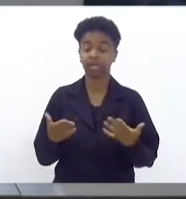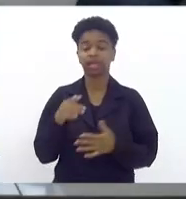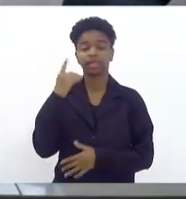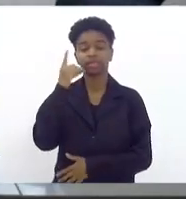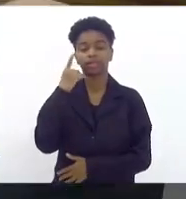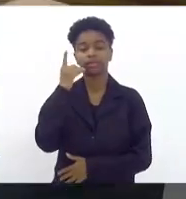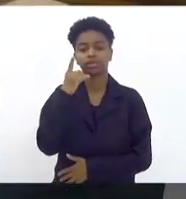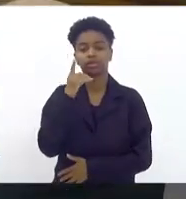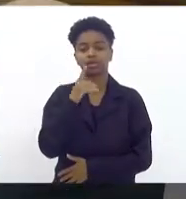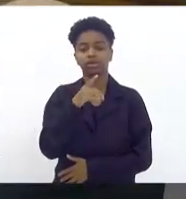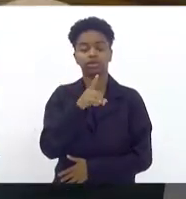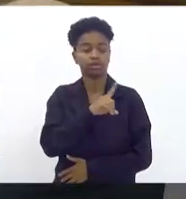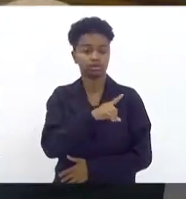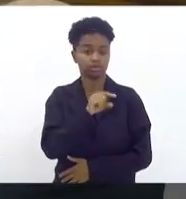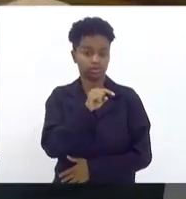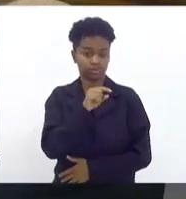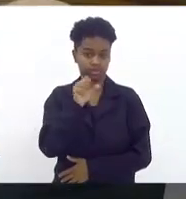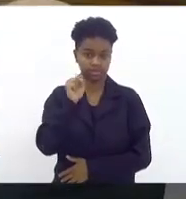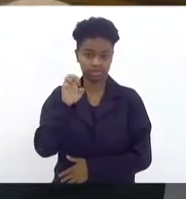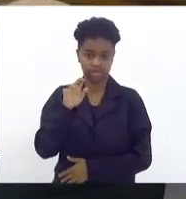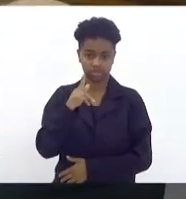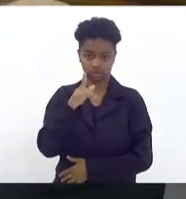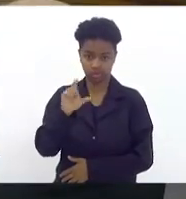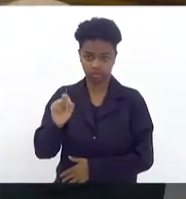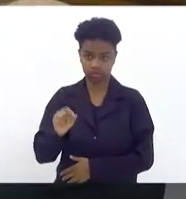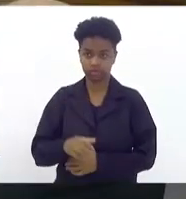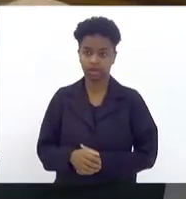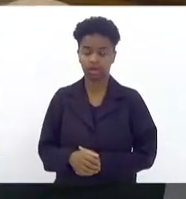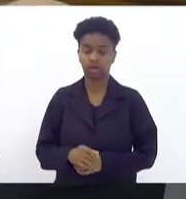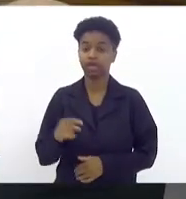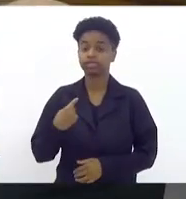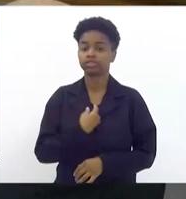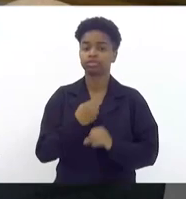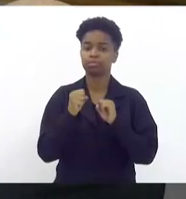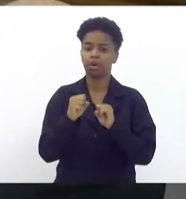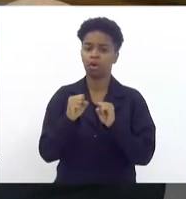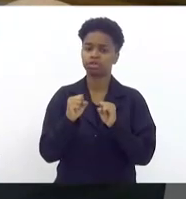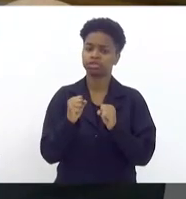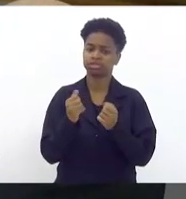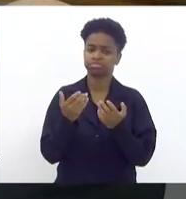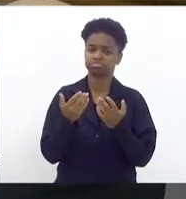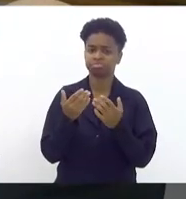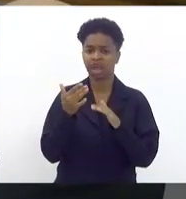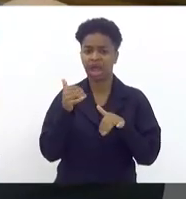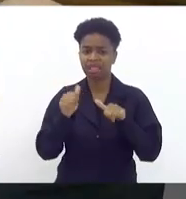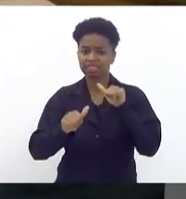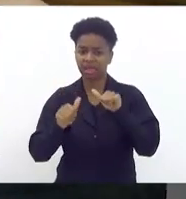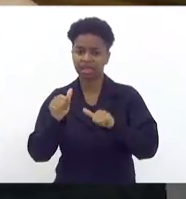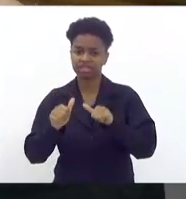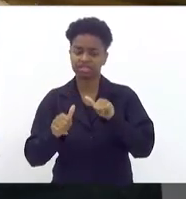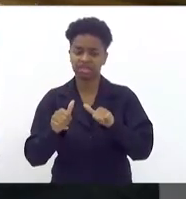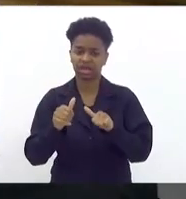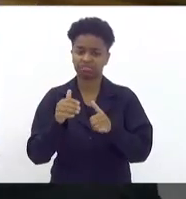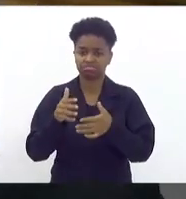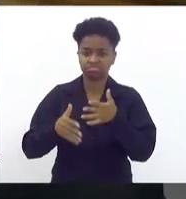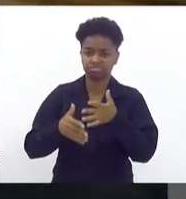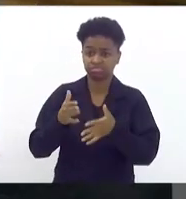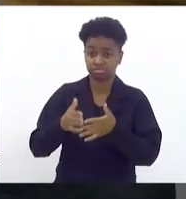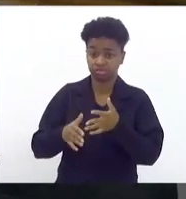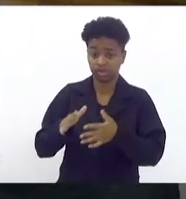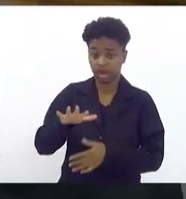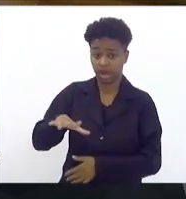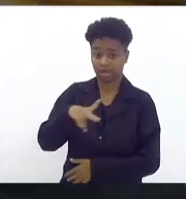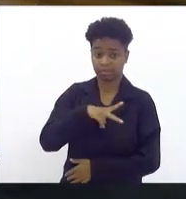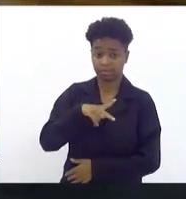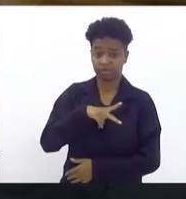presidente. Deputado doutor Serginho. A gente pode, sobre uma análise de uma interferência aqui na iniciativa